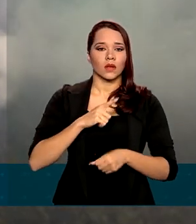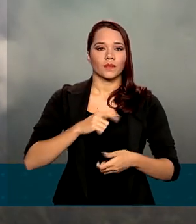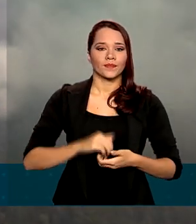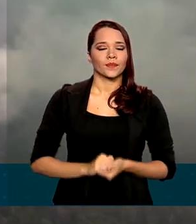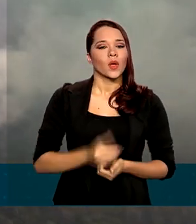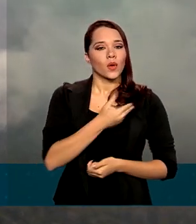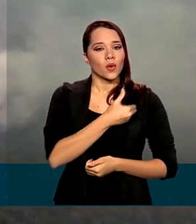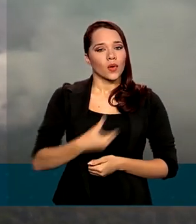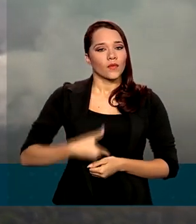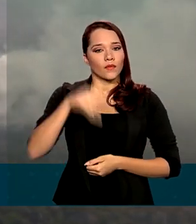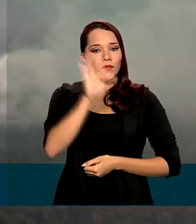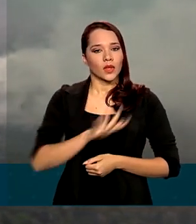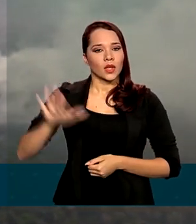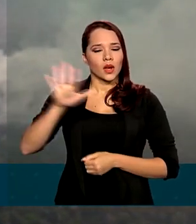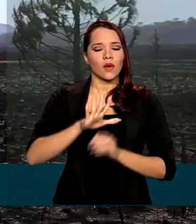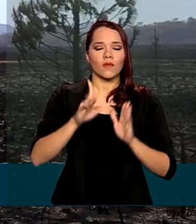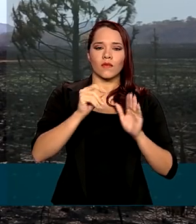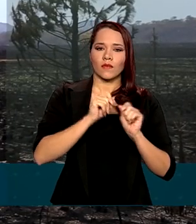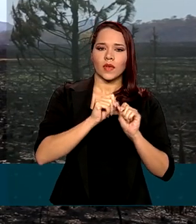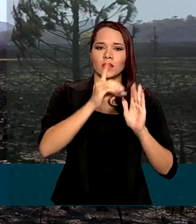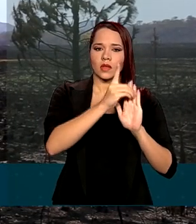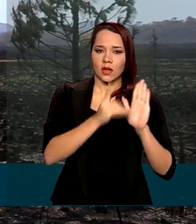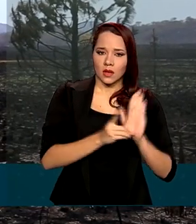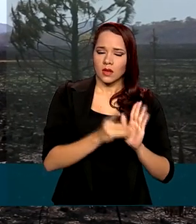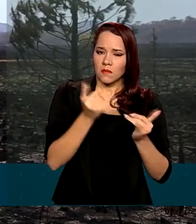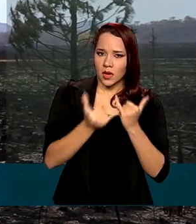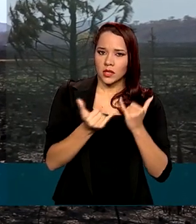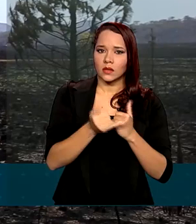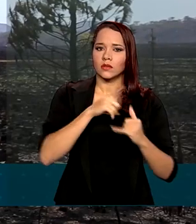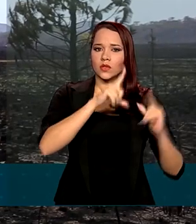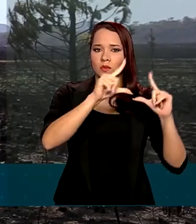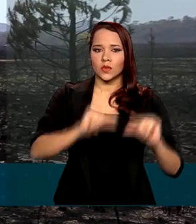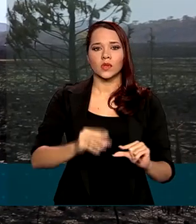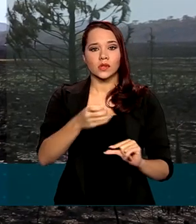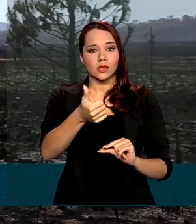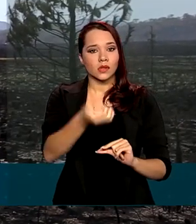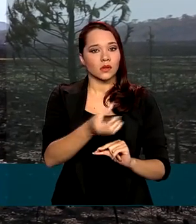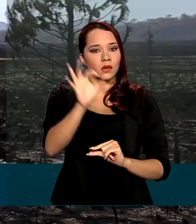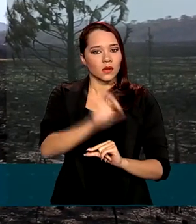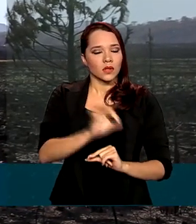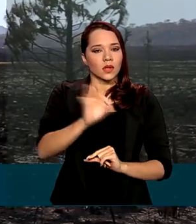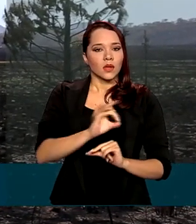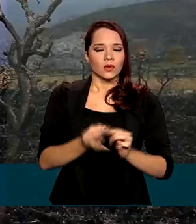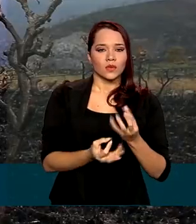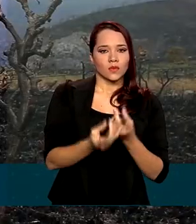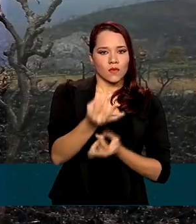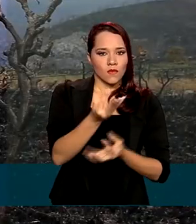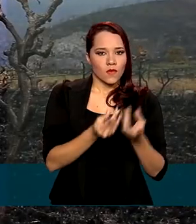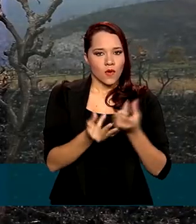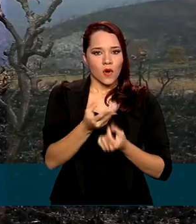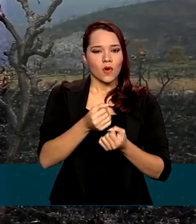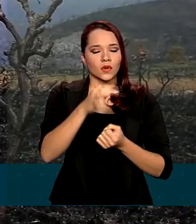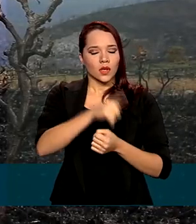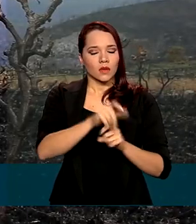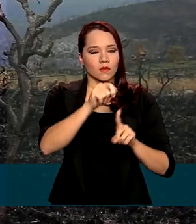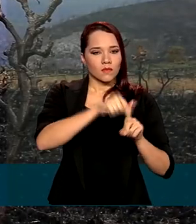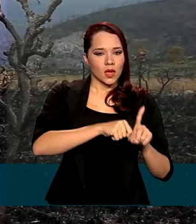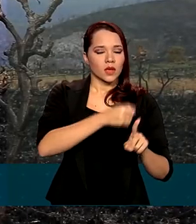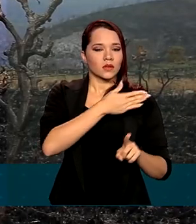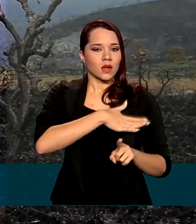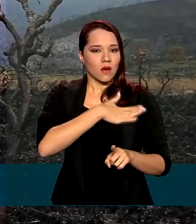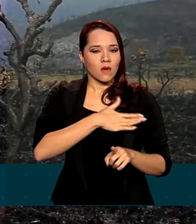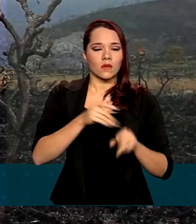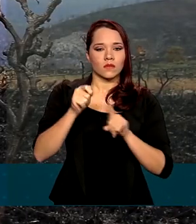editou um decreto semelhante no ano passado, que resultou em redução de 16% nos focos de incêndio entre agosto e setembro.